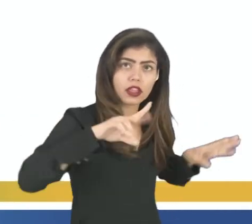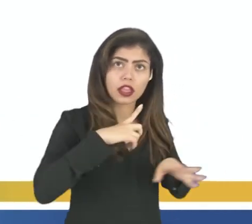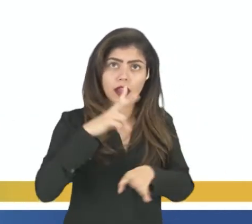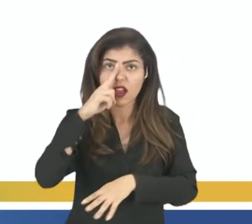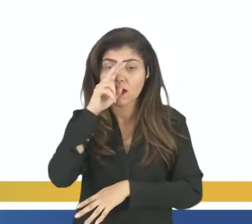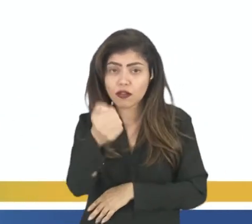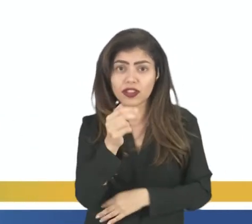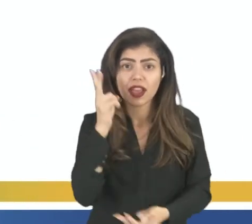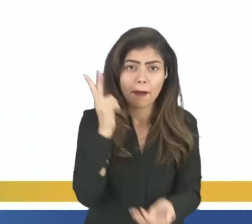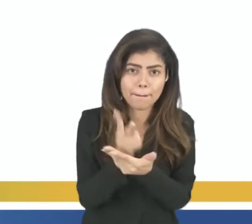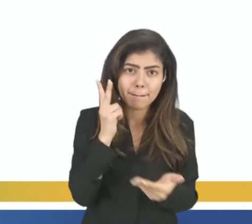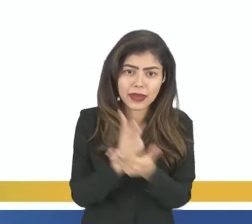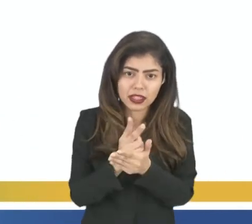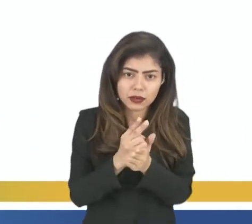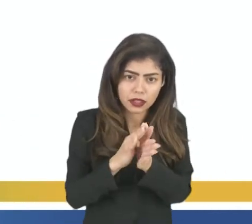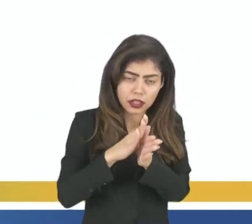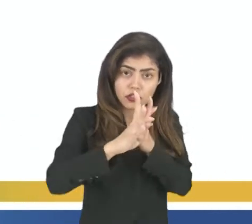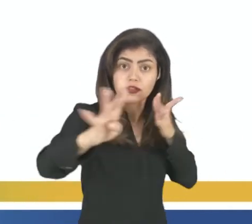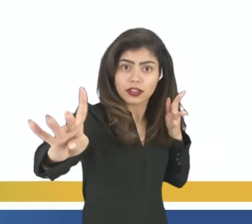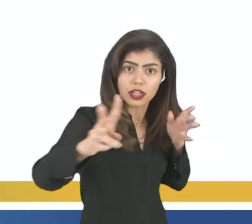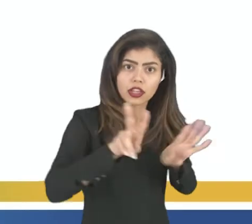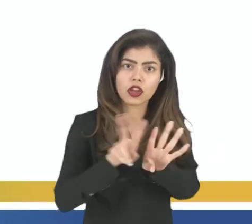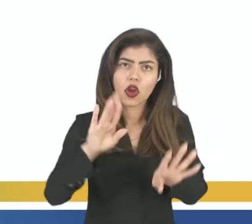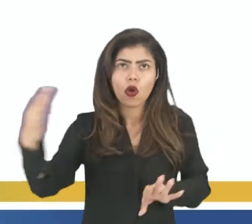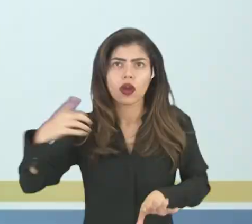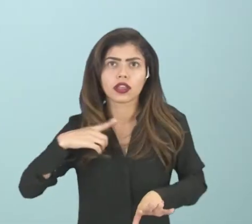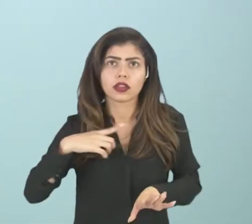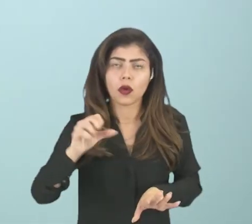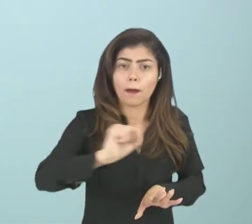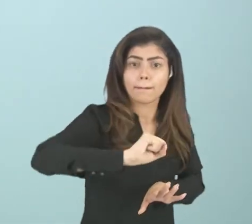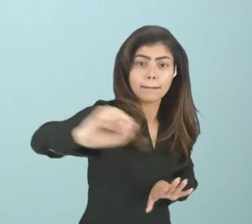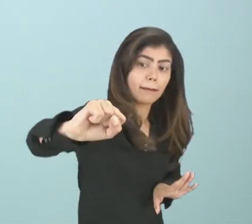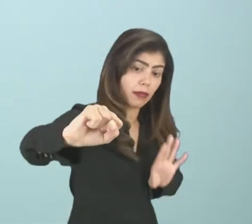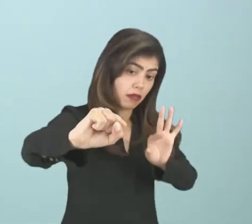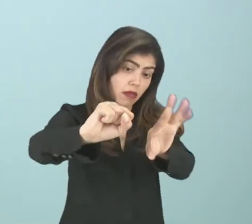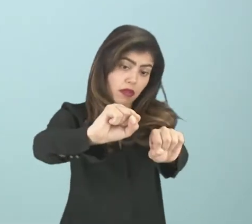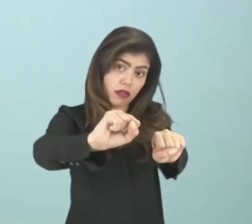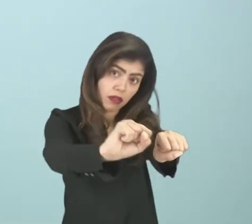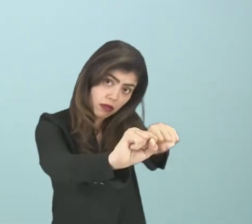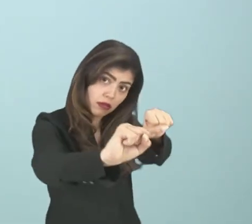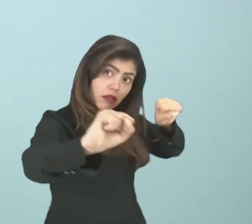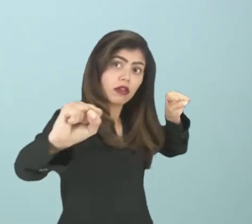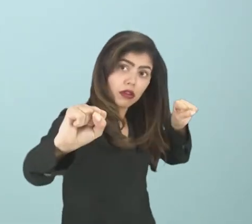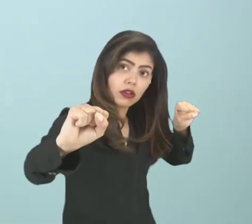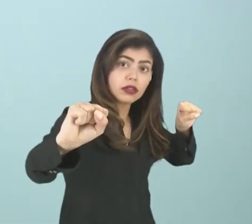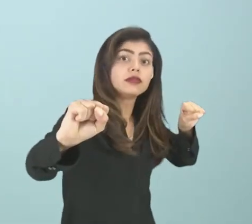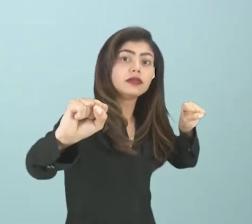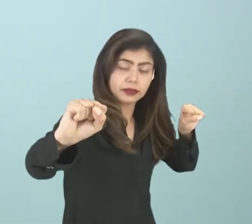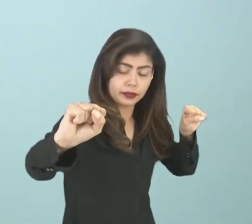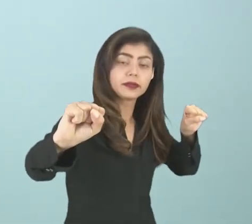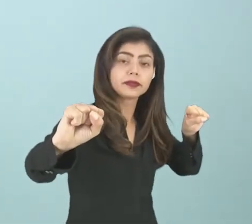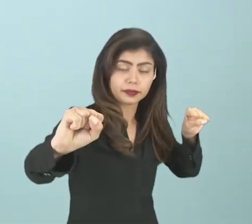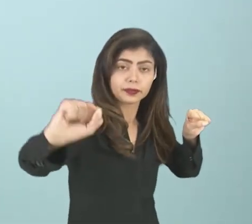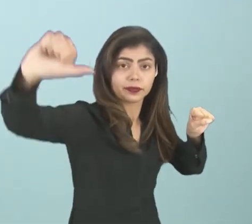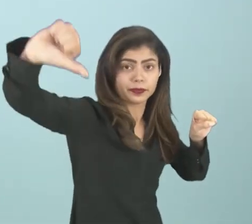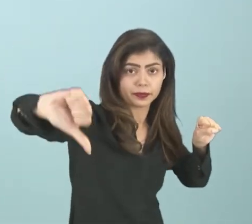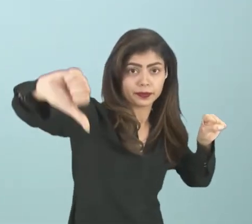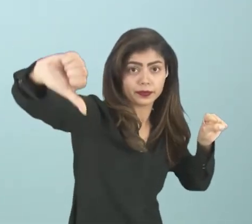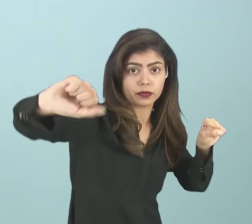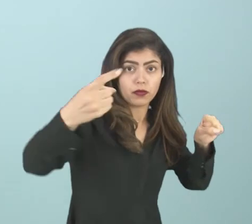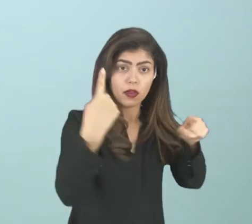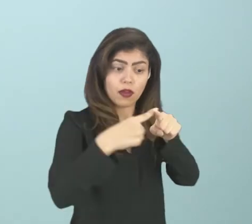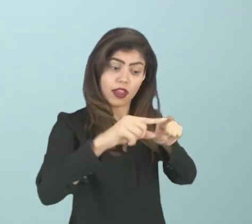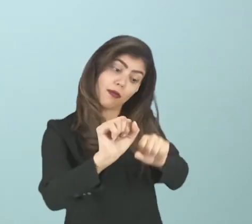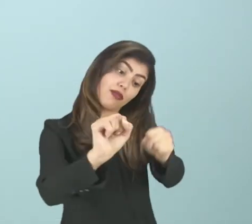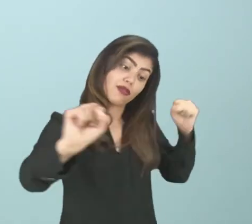têm mesma direção, mas sentidos contrários. Quer dizer, quando eu estiver esticando a mola, tá? Trabalho negativo, porque a mola vai estar puxando